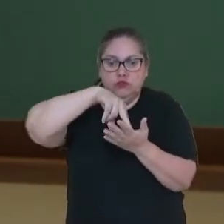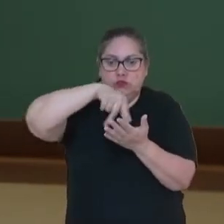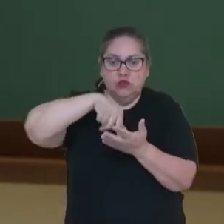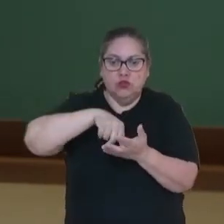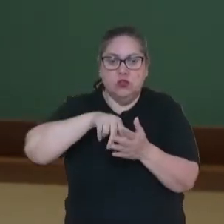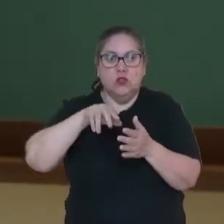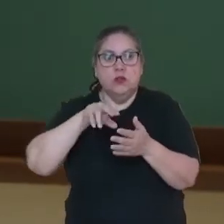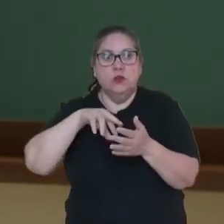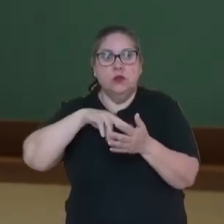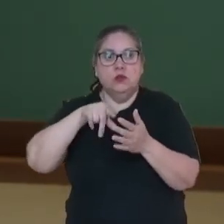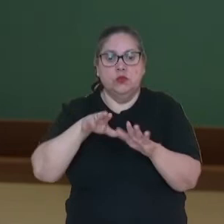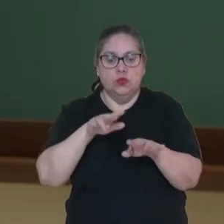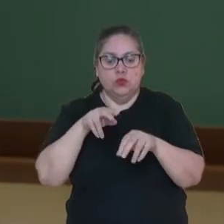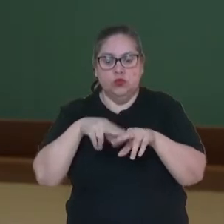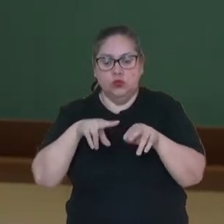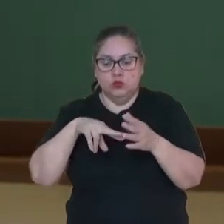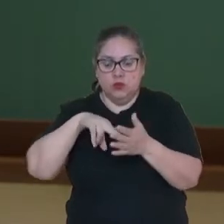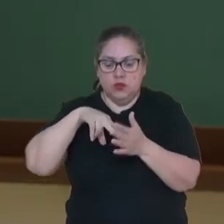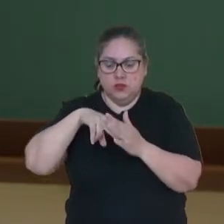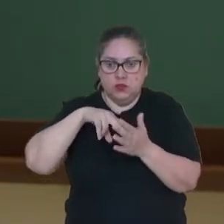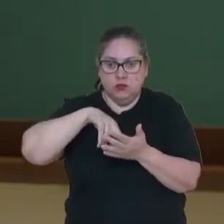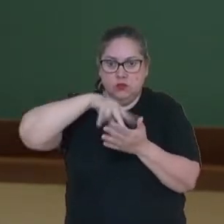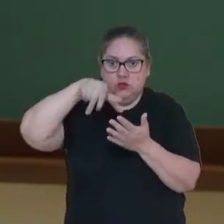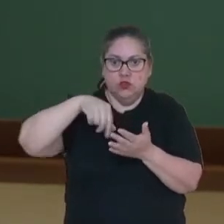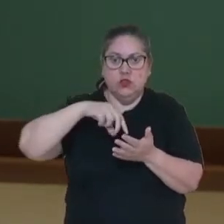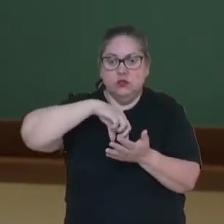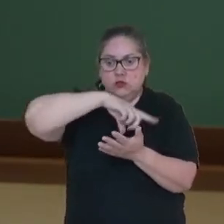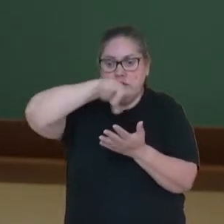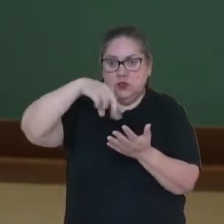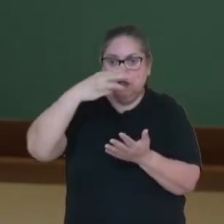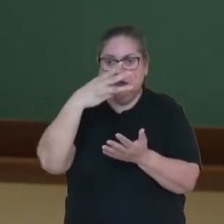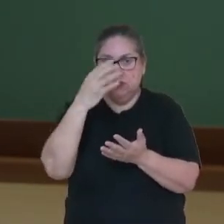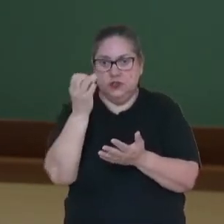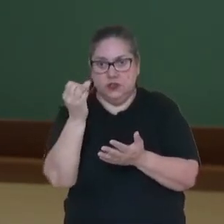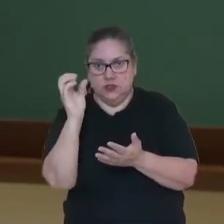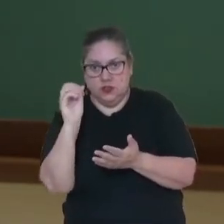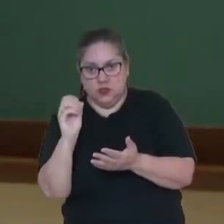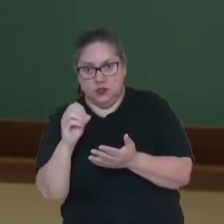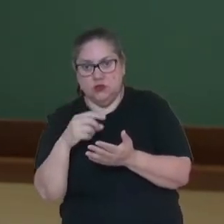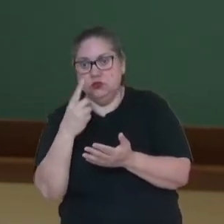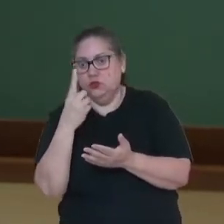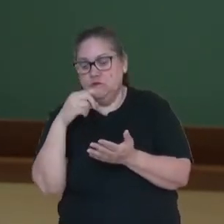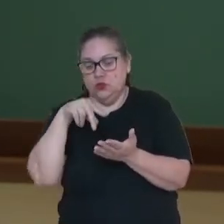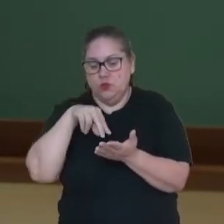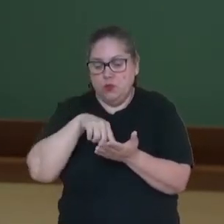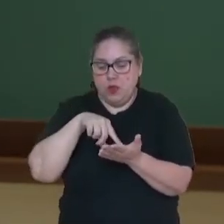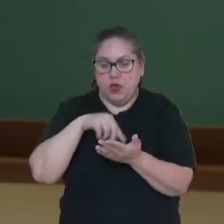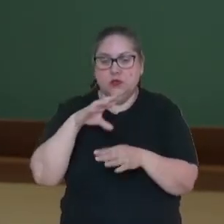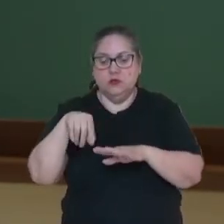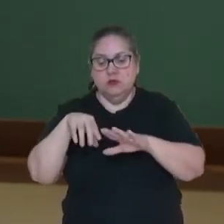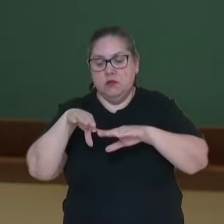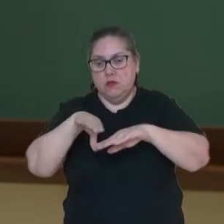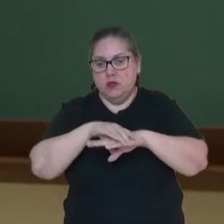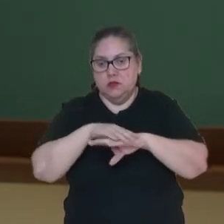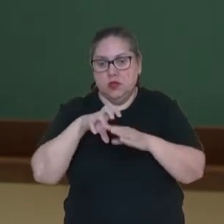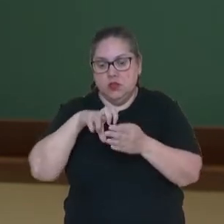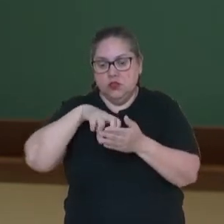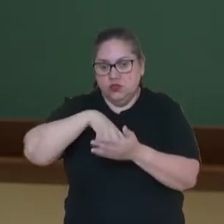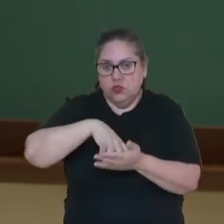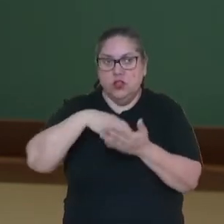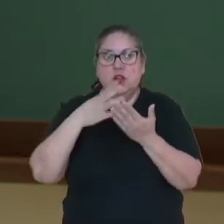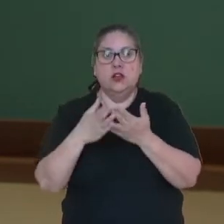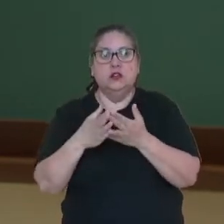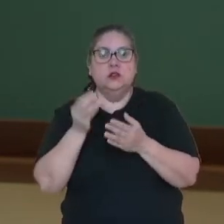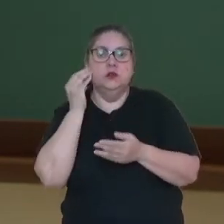Meio giro com os 2 pés de apoio, giro inteiro 360 graus em um dos pés, meio giro ajoelhado, então você